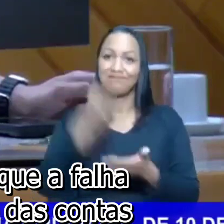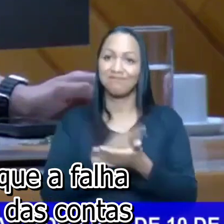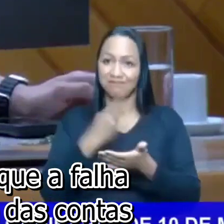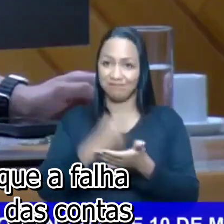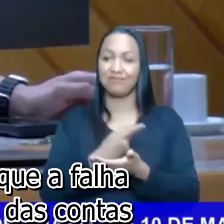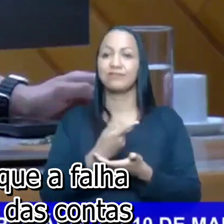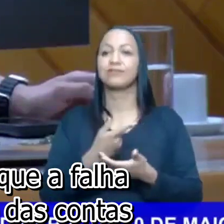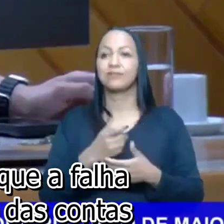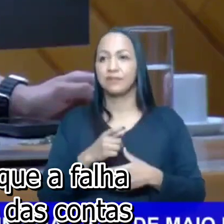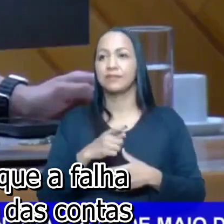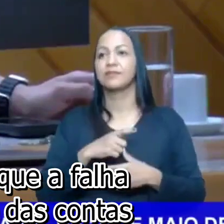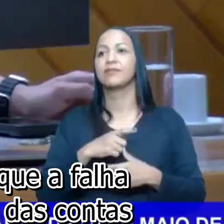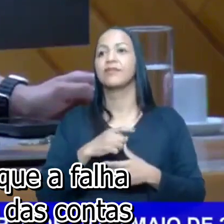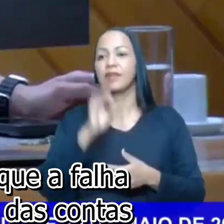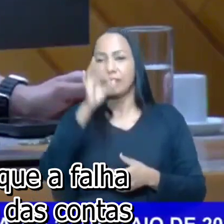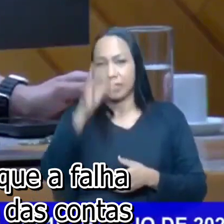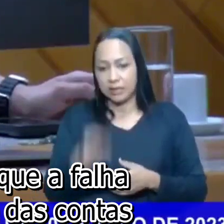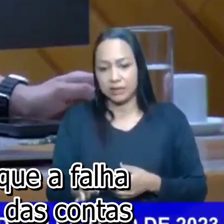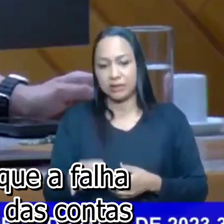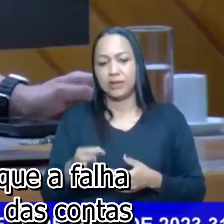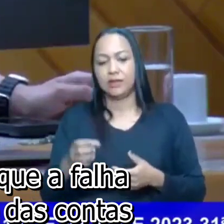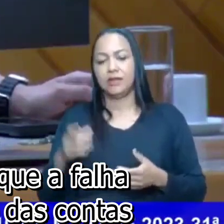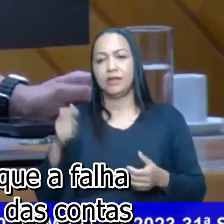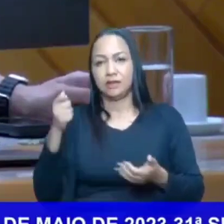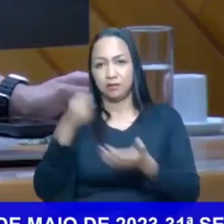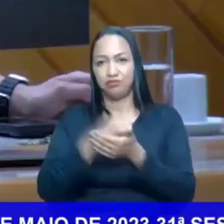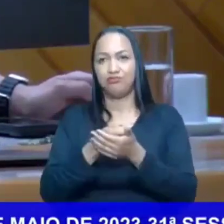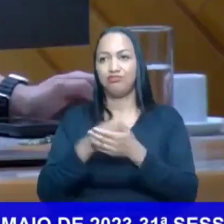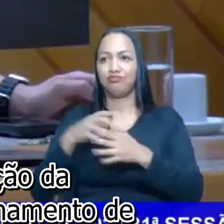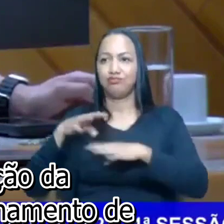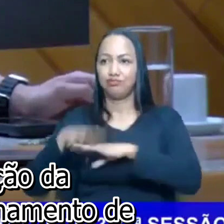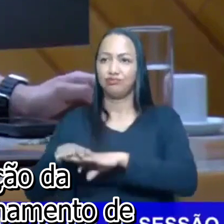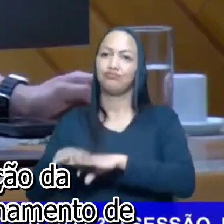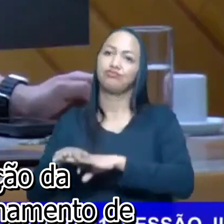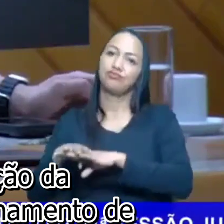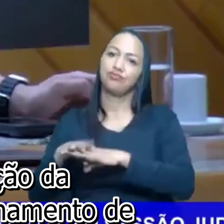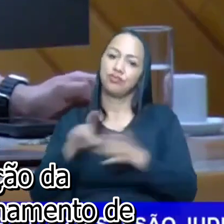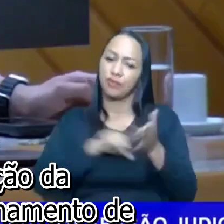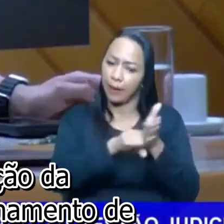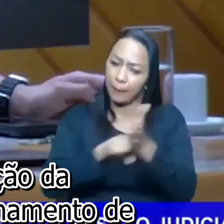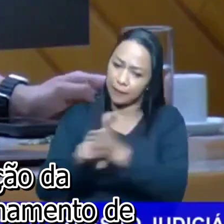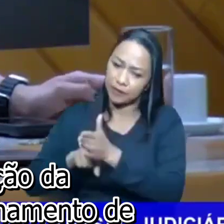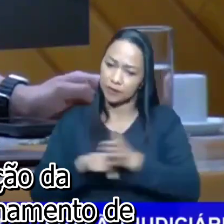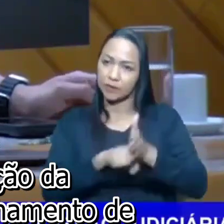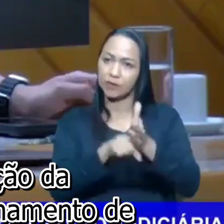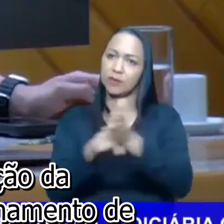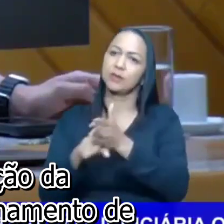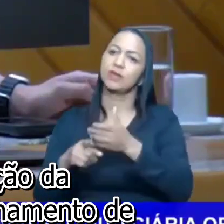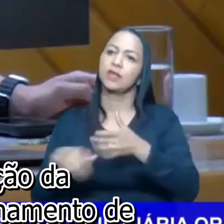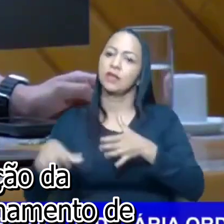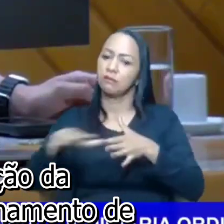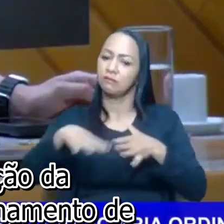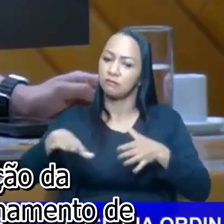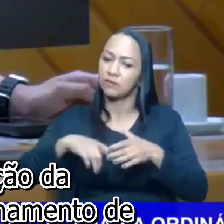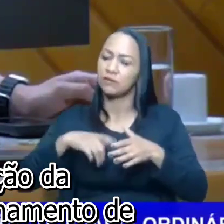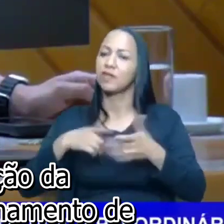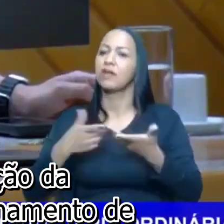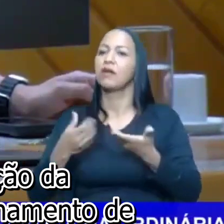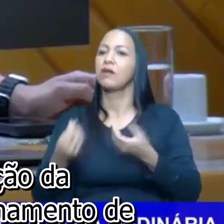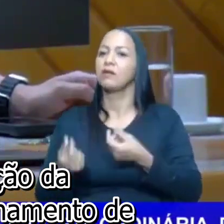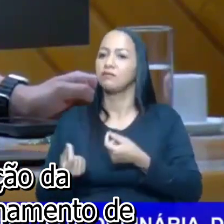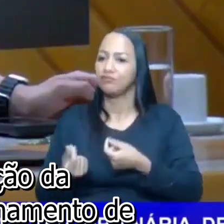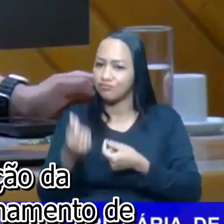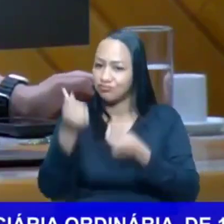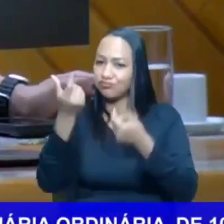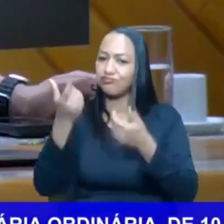um condão de comprometer a regularidade das contas, na medida em que compromete a fiscalização da movimentação financeira por meio do